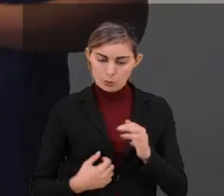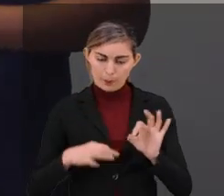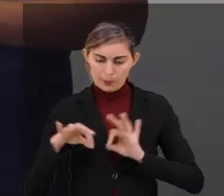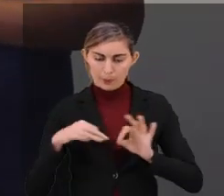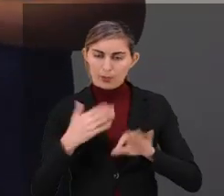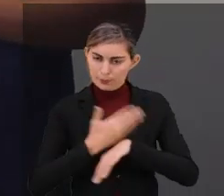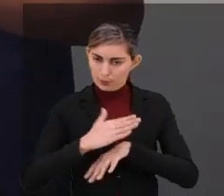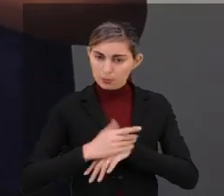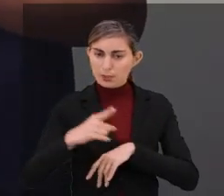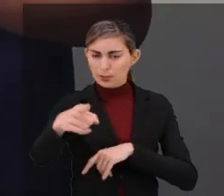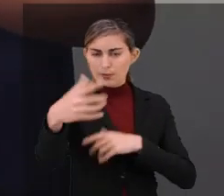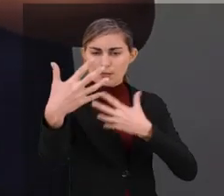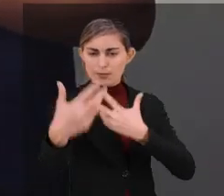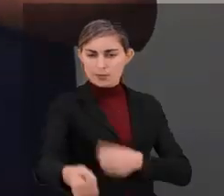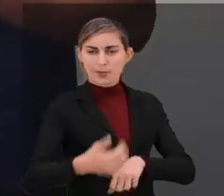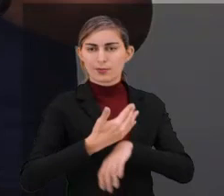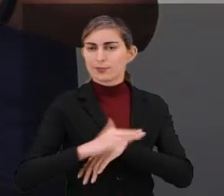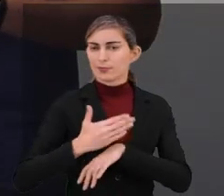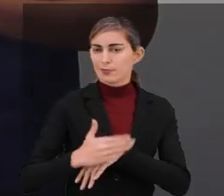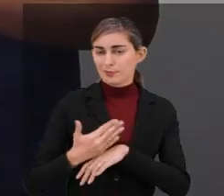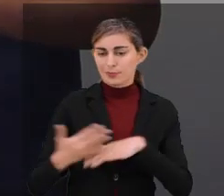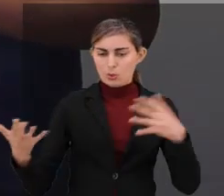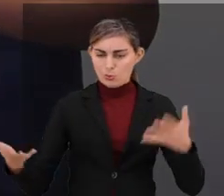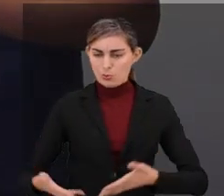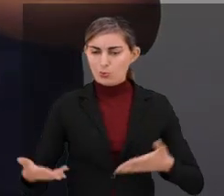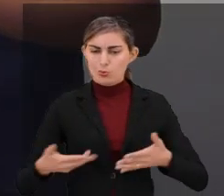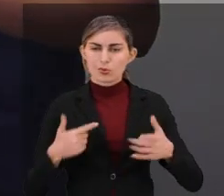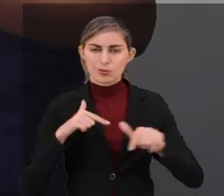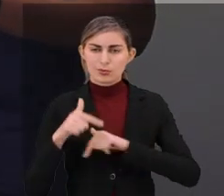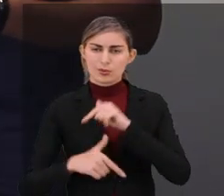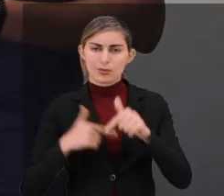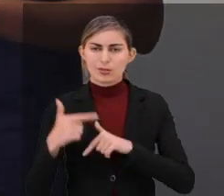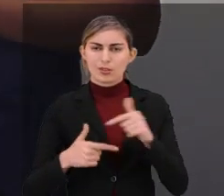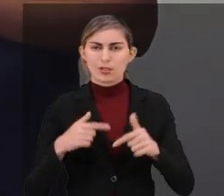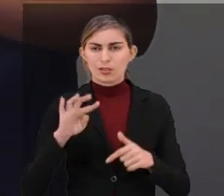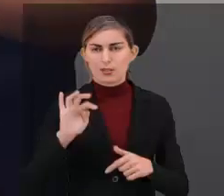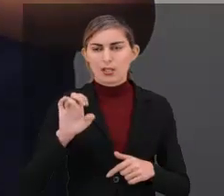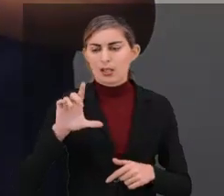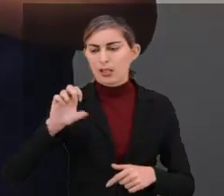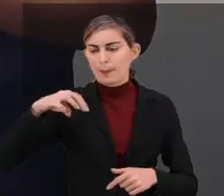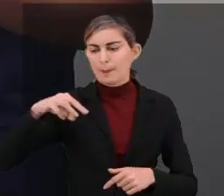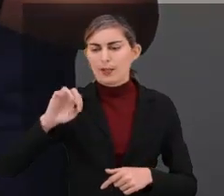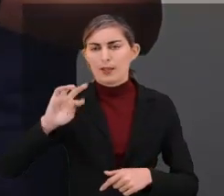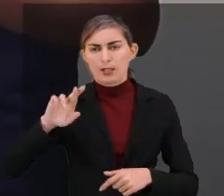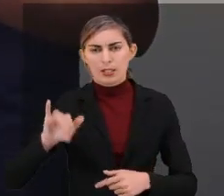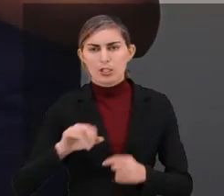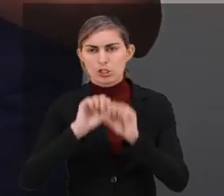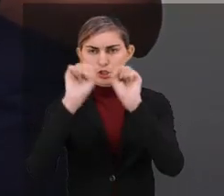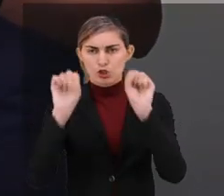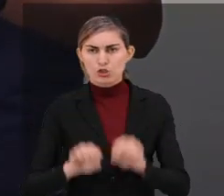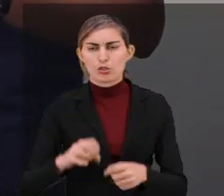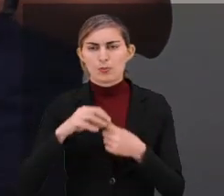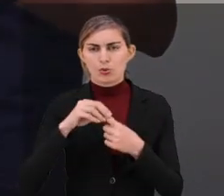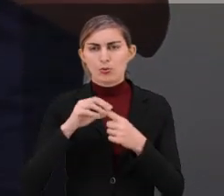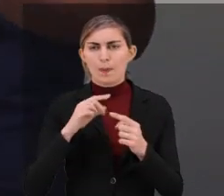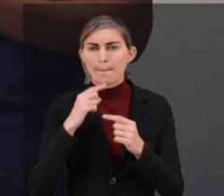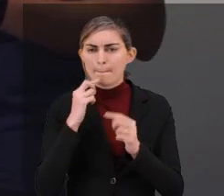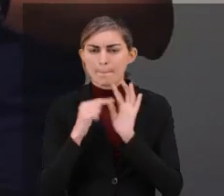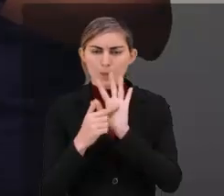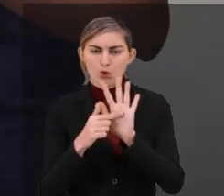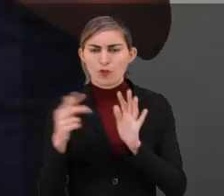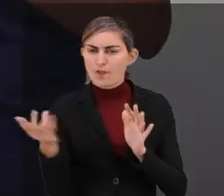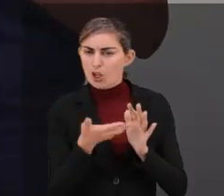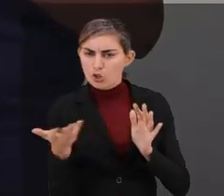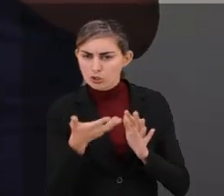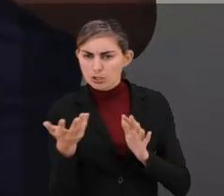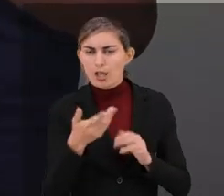aquele treinamento. Então, hoje trabalhamos com a telemetria, é um sistema único, onde ele mostra a velocidade,